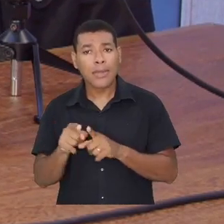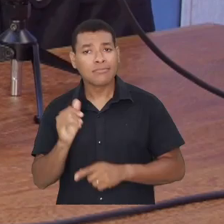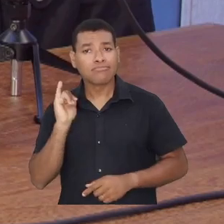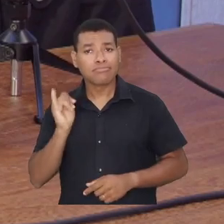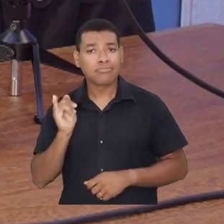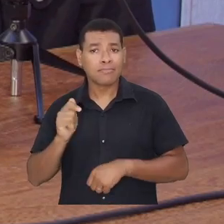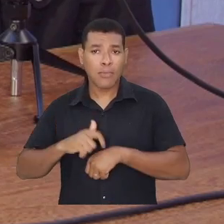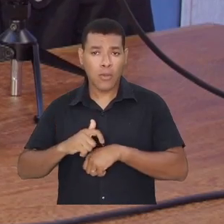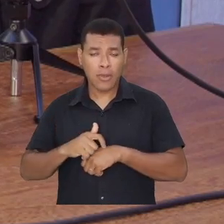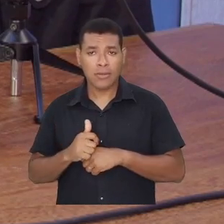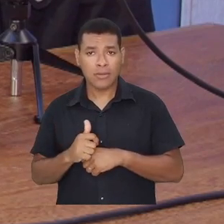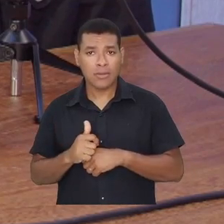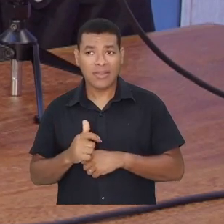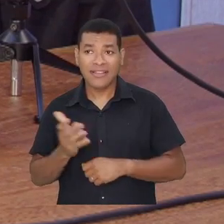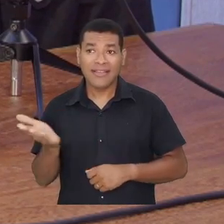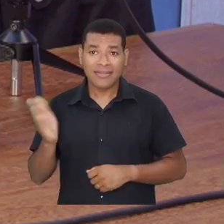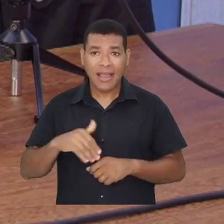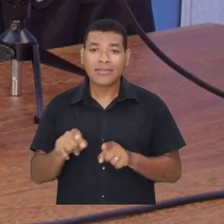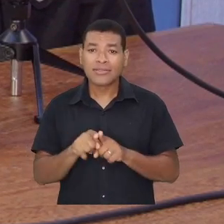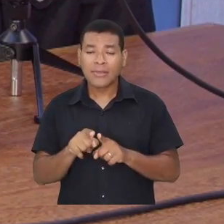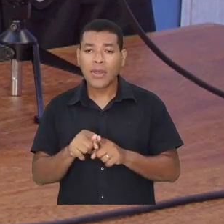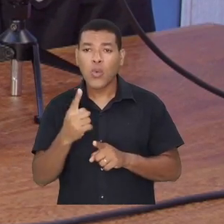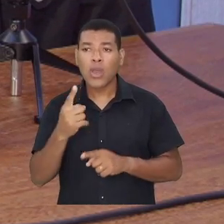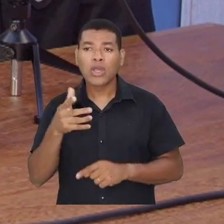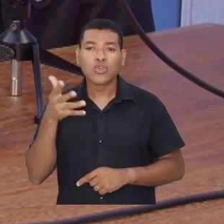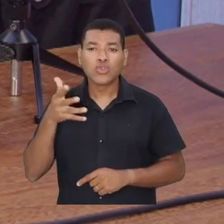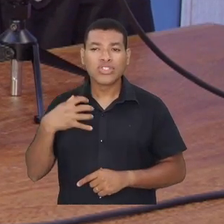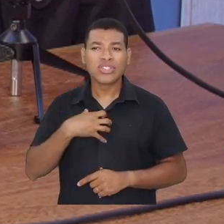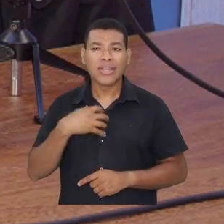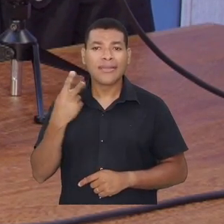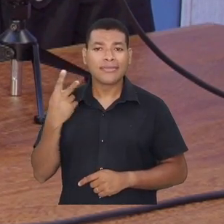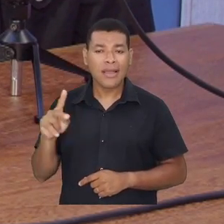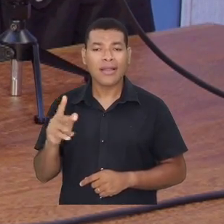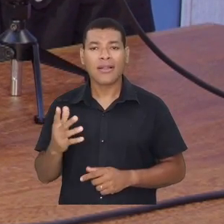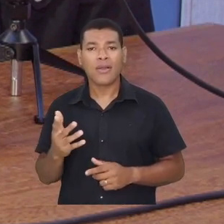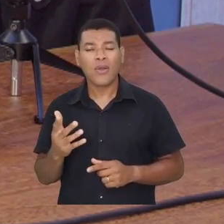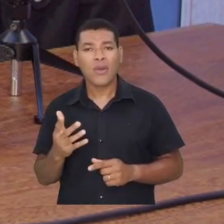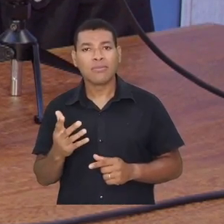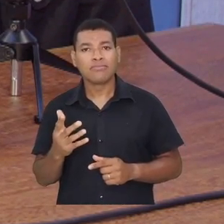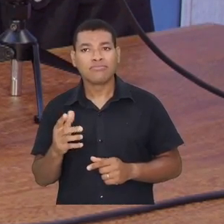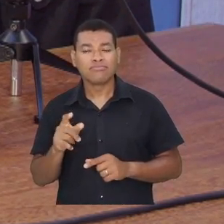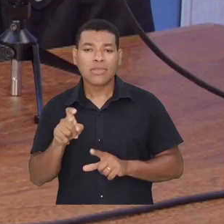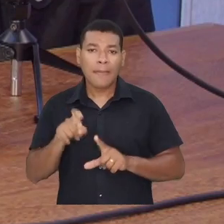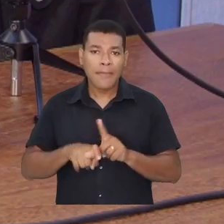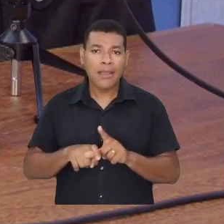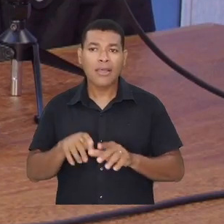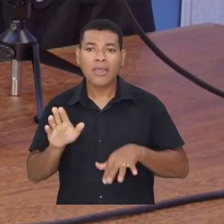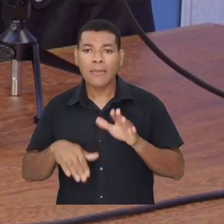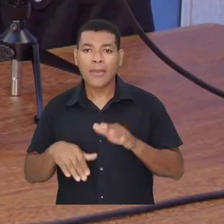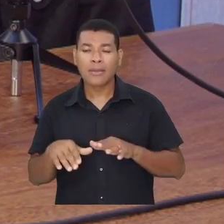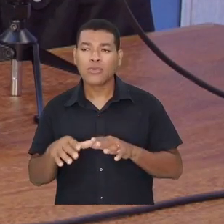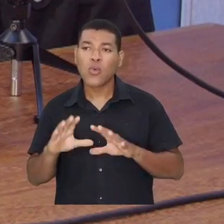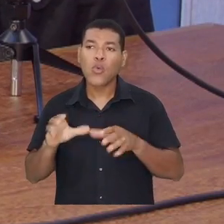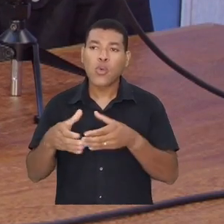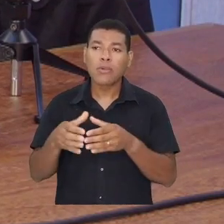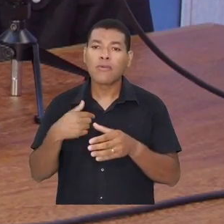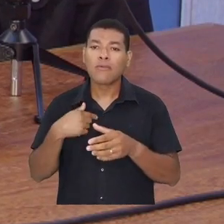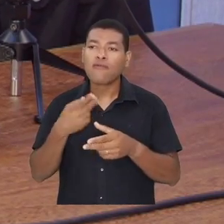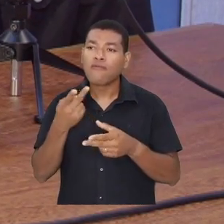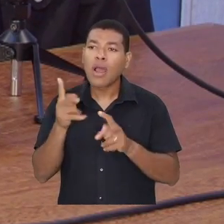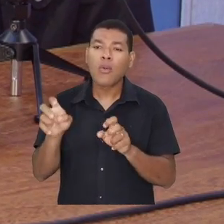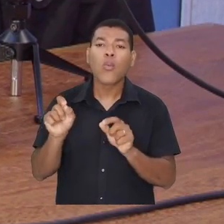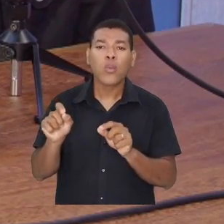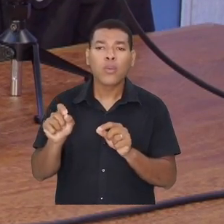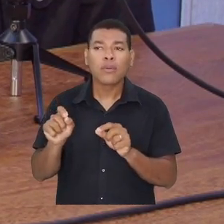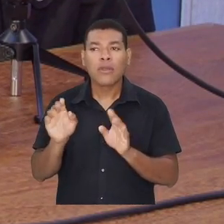narrativa. Também trazer, né, um discurso ali mais... dependendo do público que você vai falar, né, mais uhum.